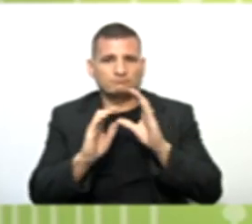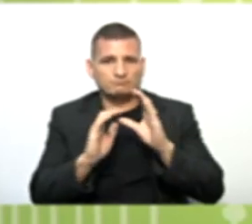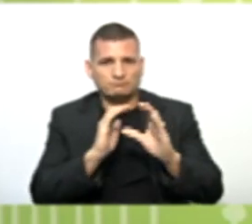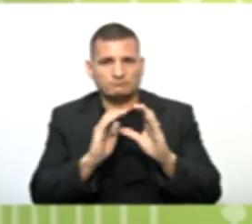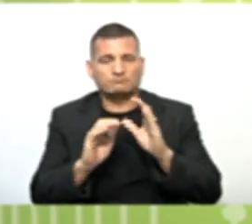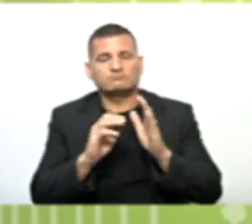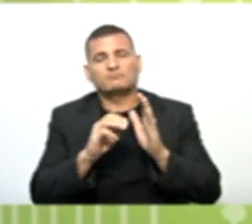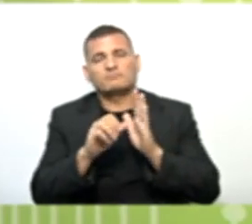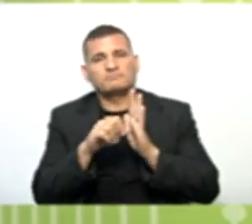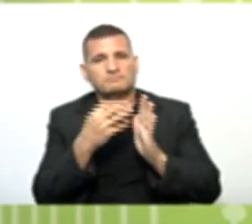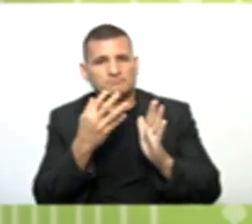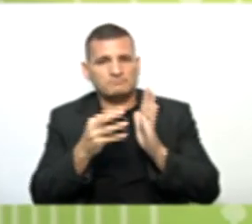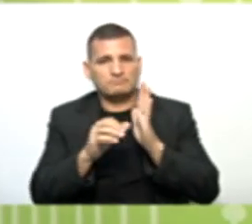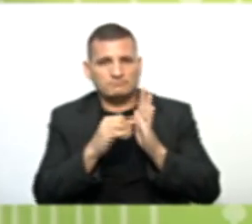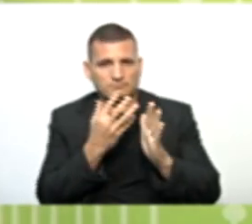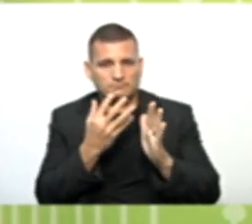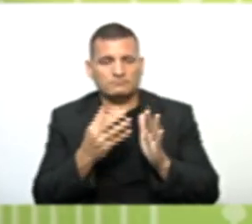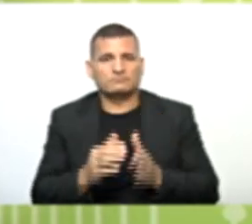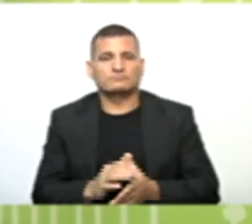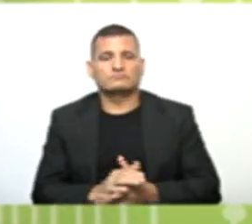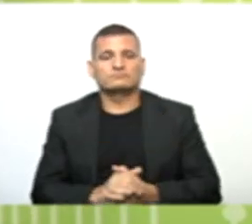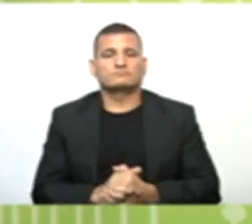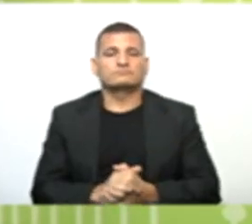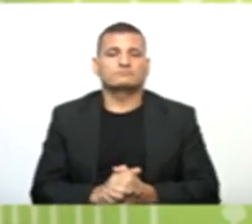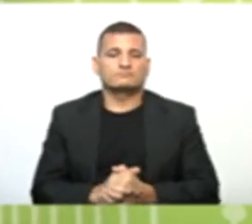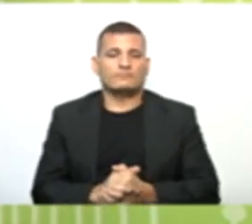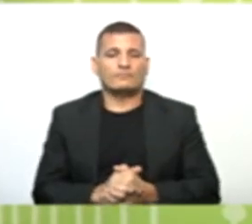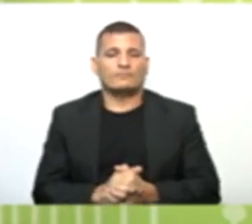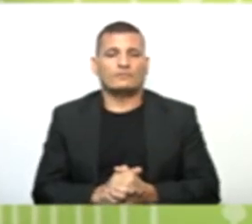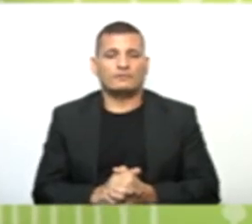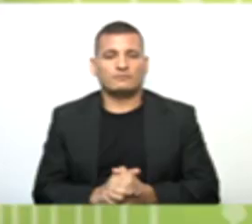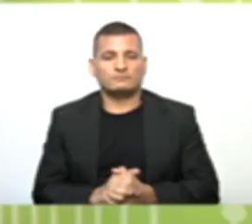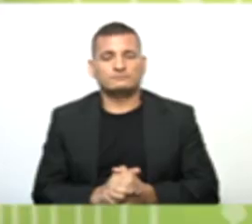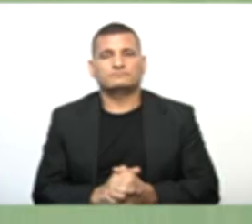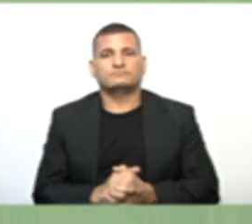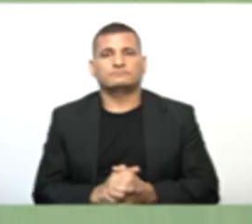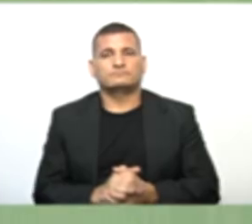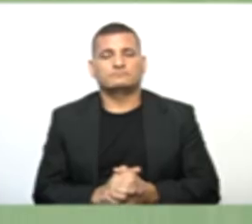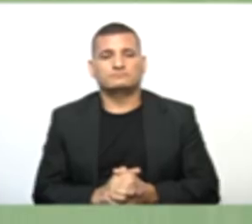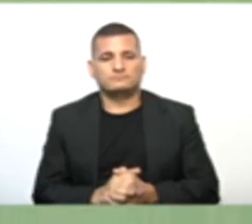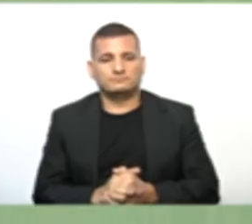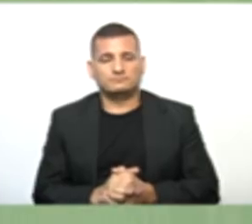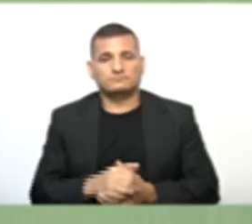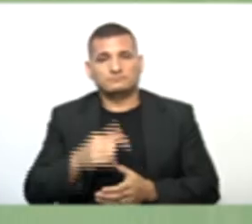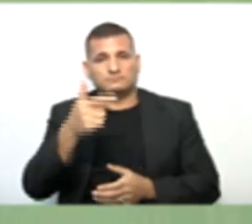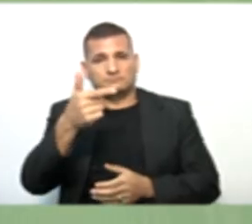mandando mensagens. Bom, vamos passar para a próxima atividade.